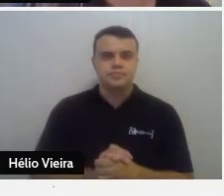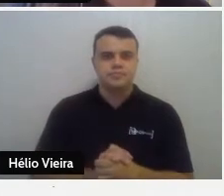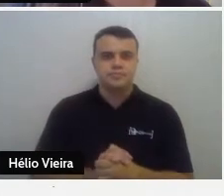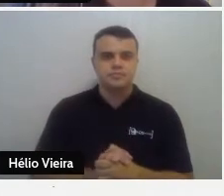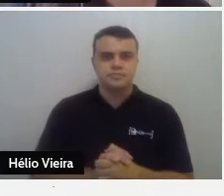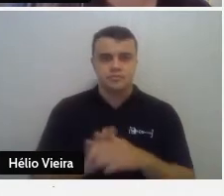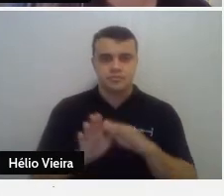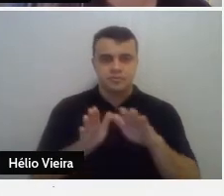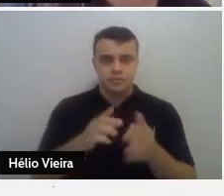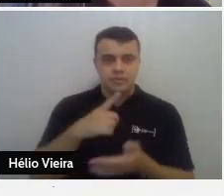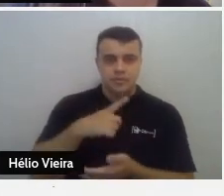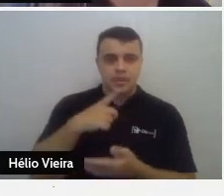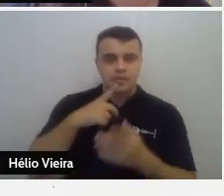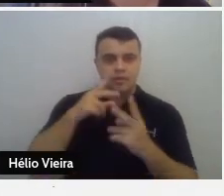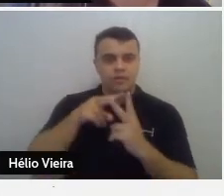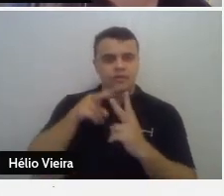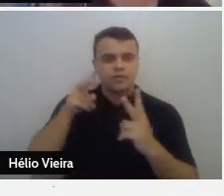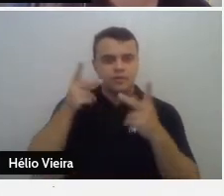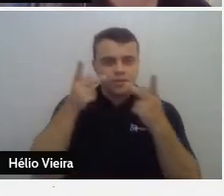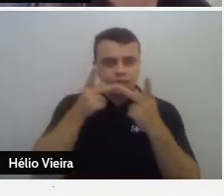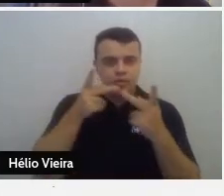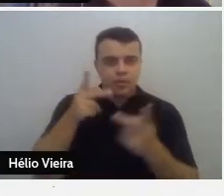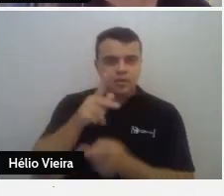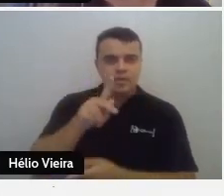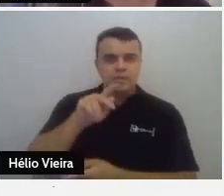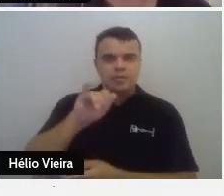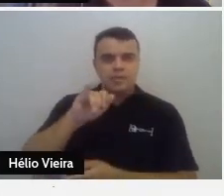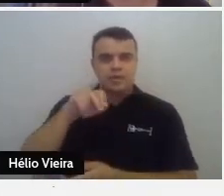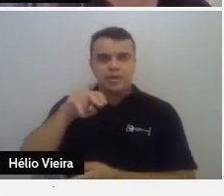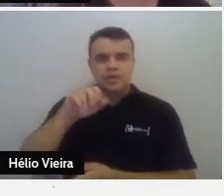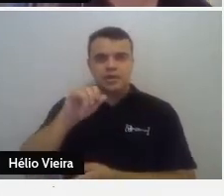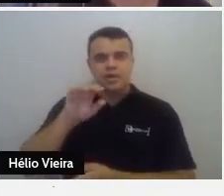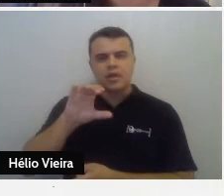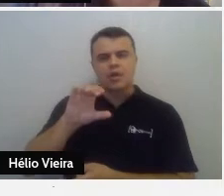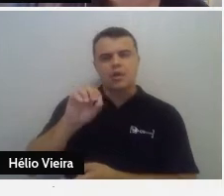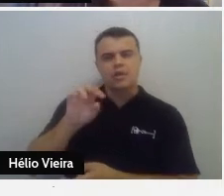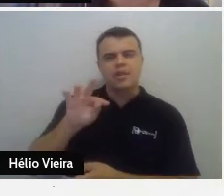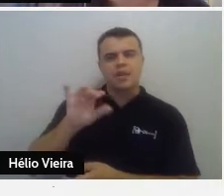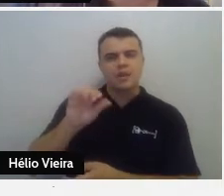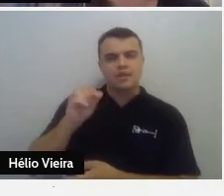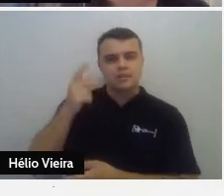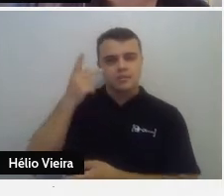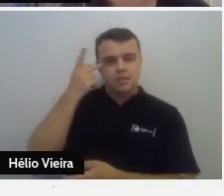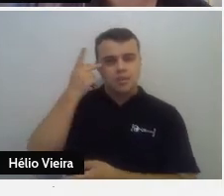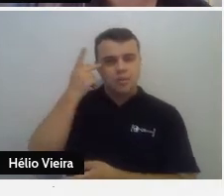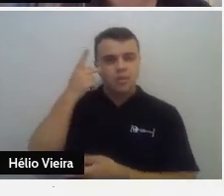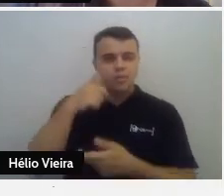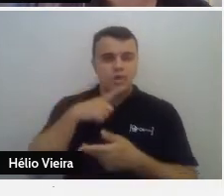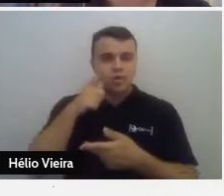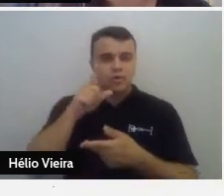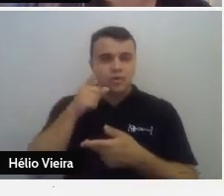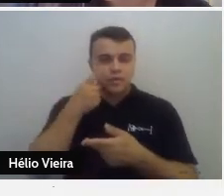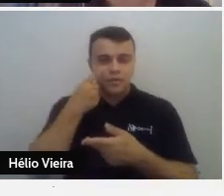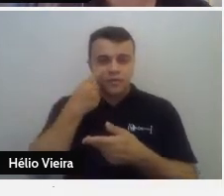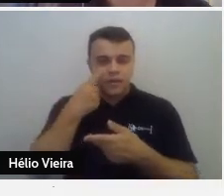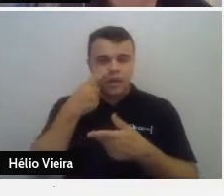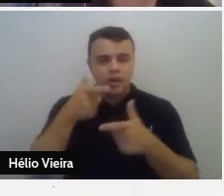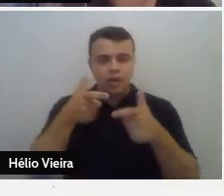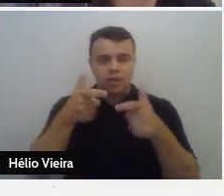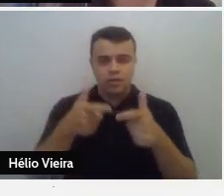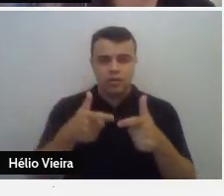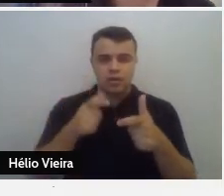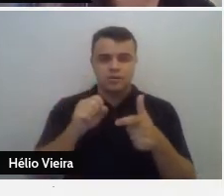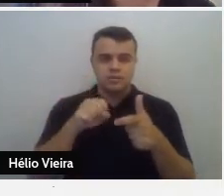Aqui a gente tem o tour virtual pela Pinacoteca de São Paulo. Então, a gente consegue ver o espaço,